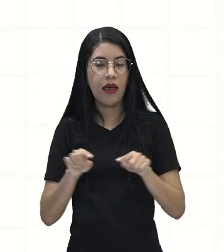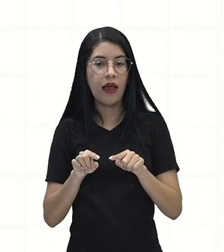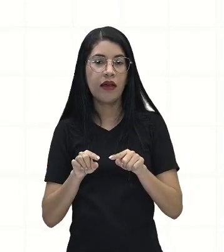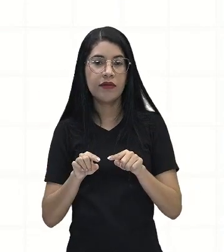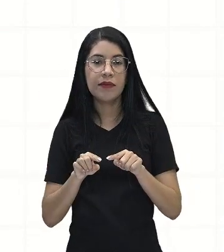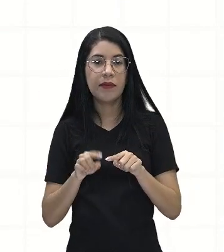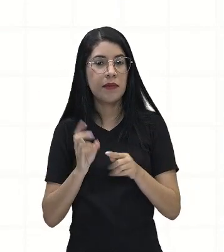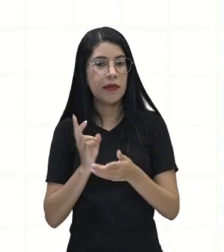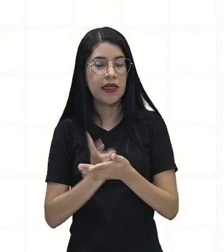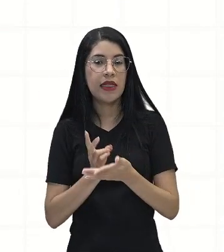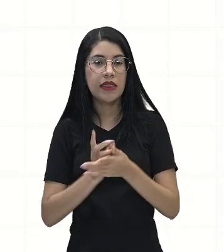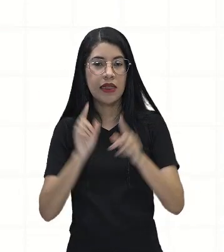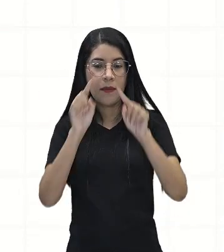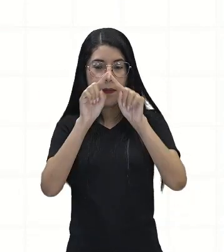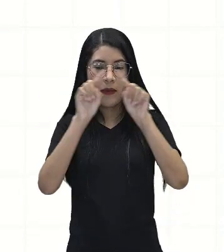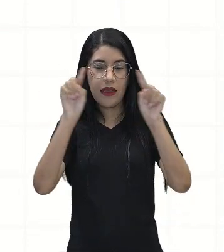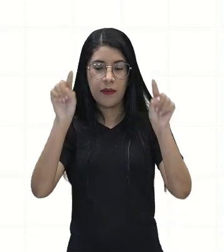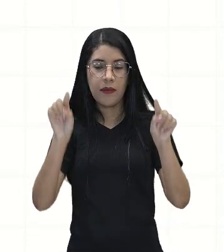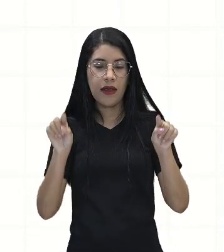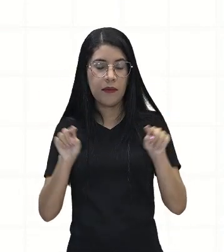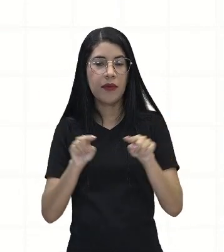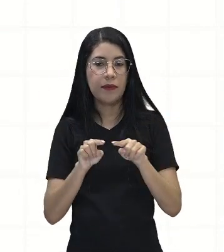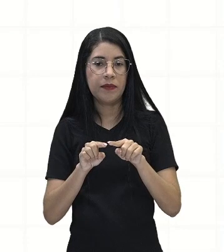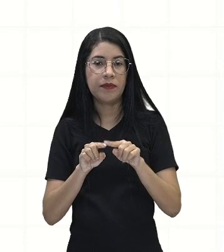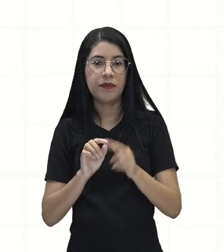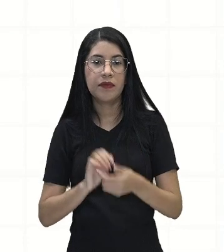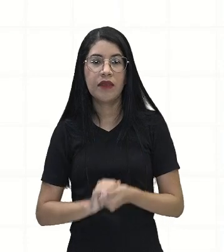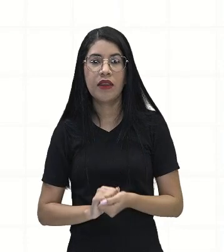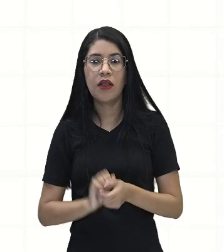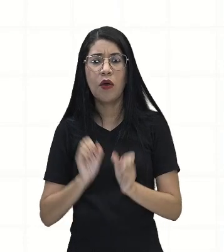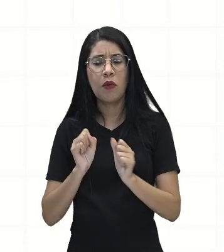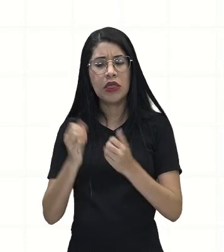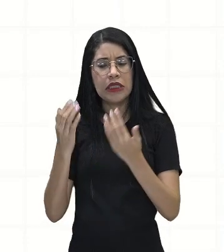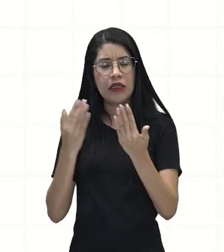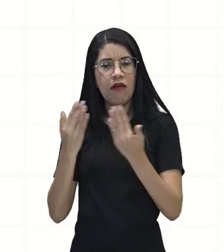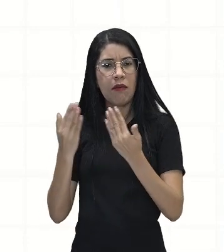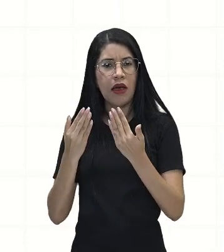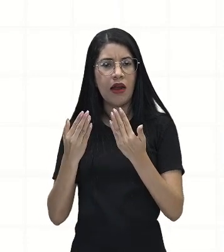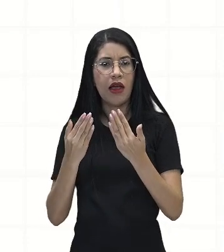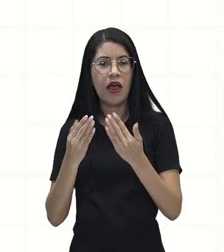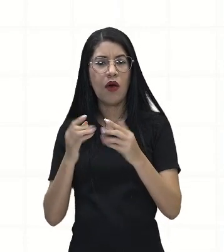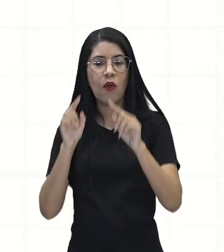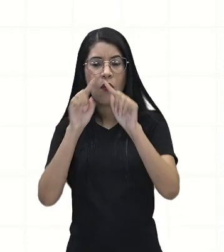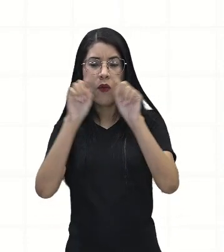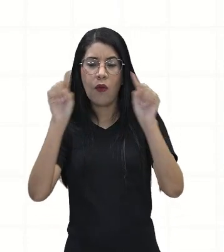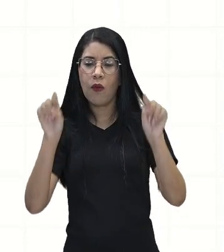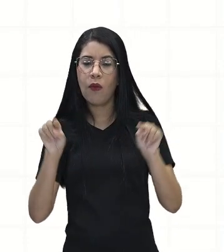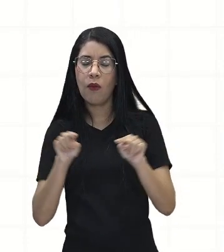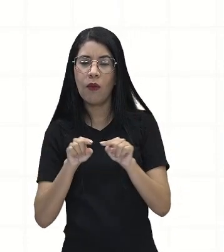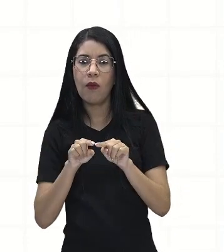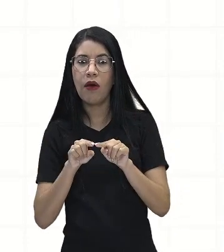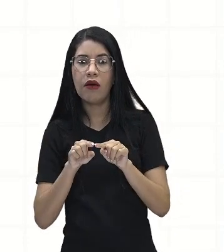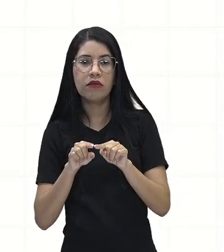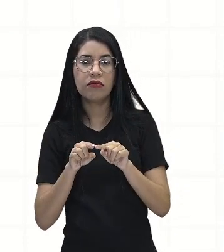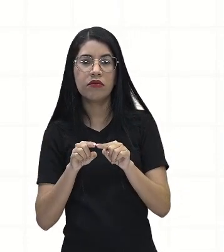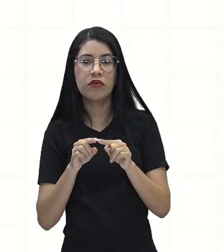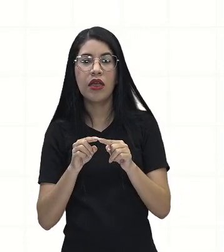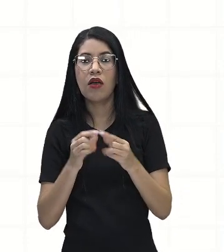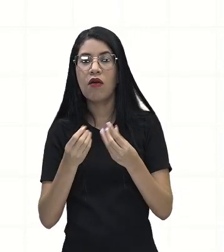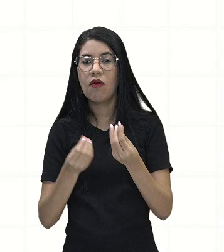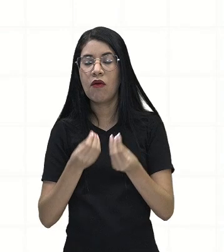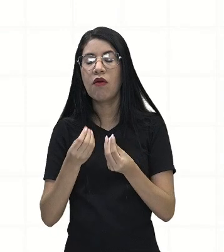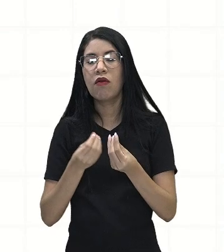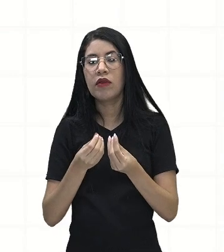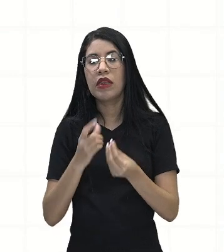fechadas, tá bom? Então, assim, a gente pode fazer essa comparação. O quadro, por exemplo, um quadro ele é formado